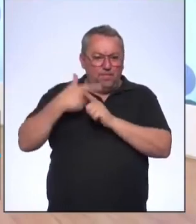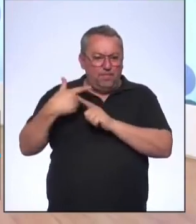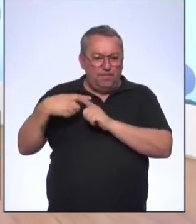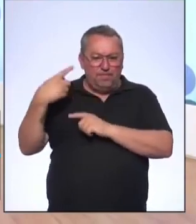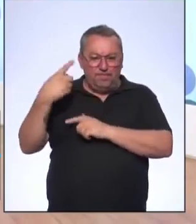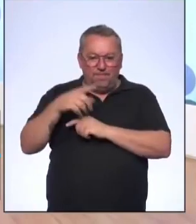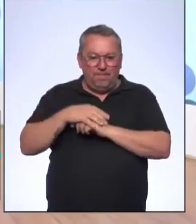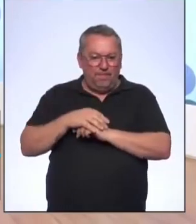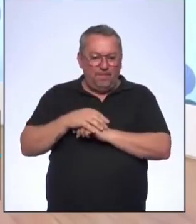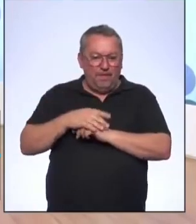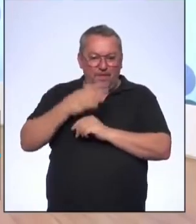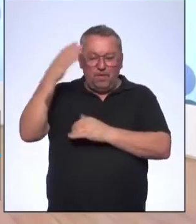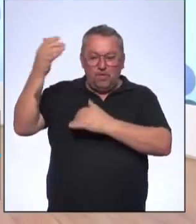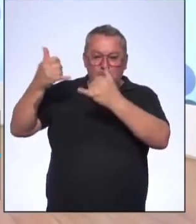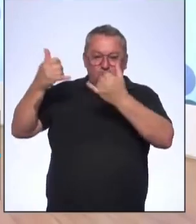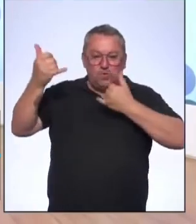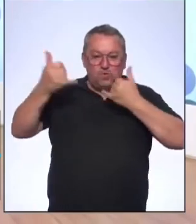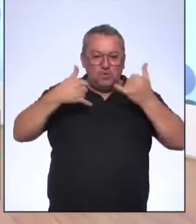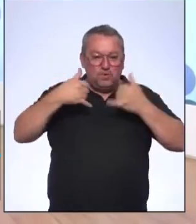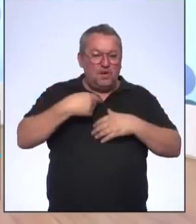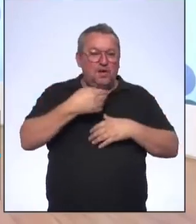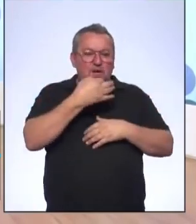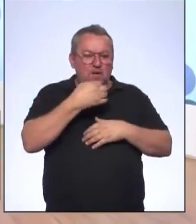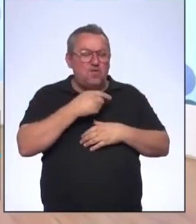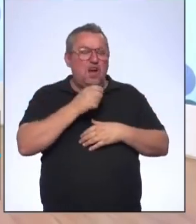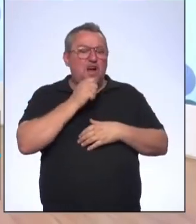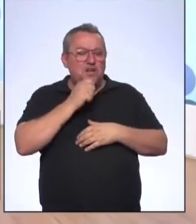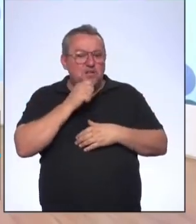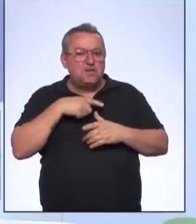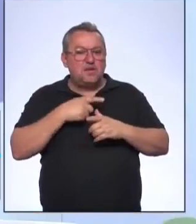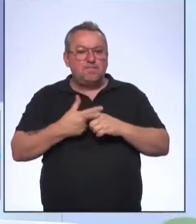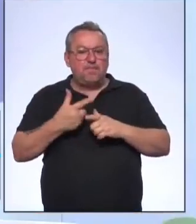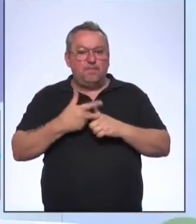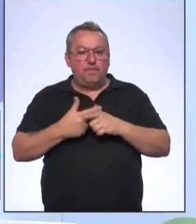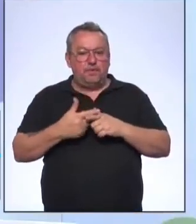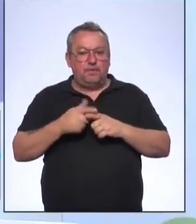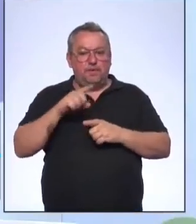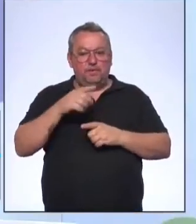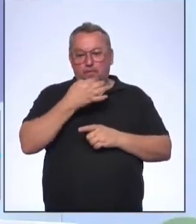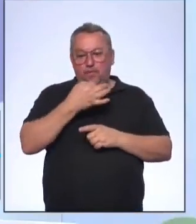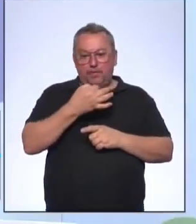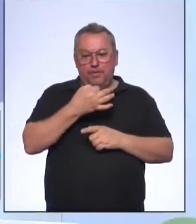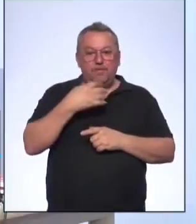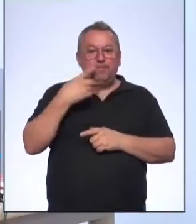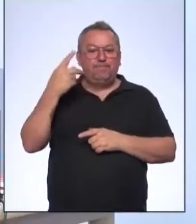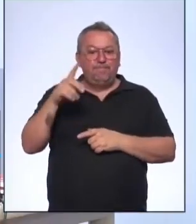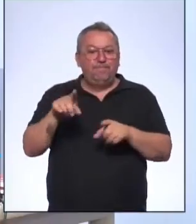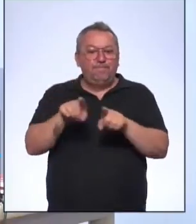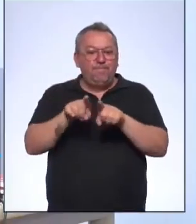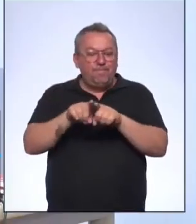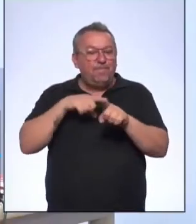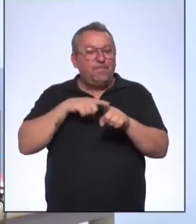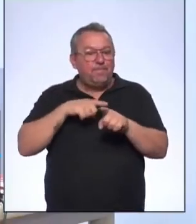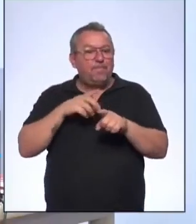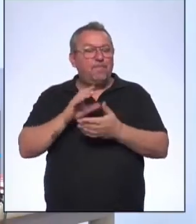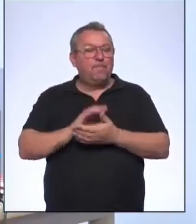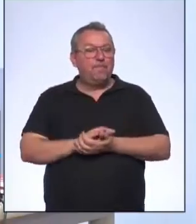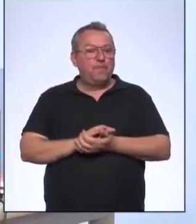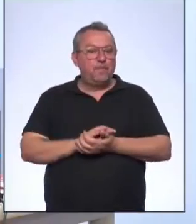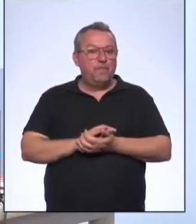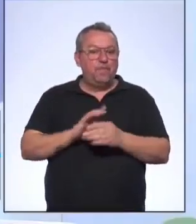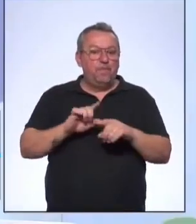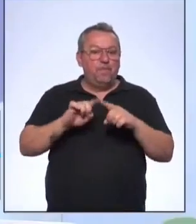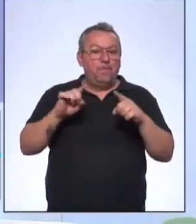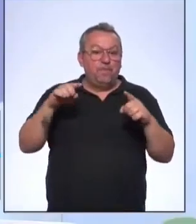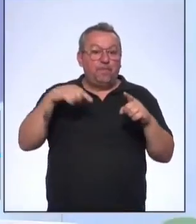que ele ouviu. Exatamente, ele se apropriou do discurso, ele se envolveu no problema. Isso, e ele devia ser imparcial, não? Pois é,